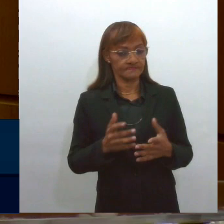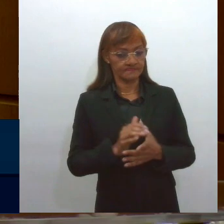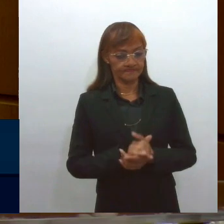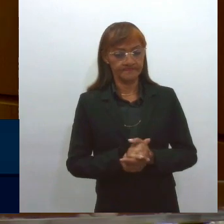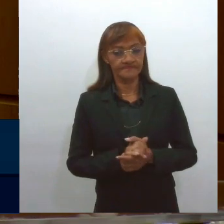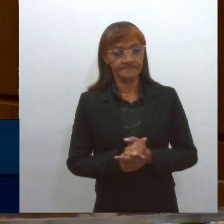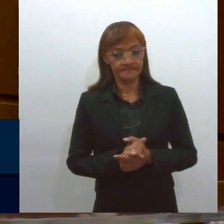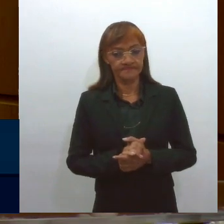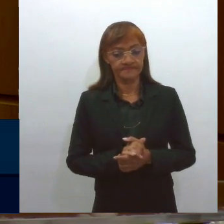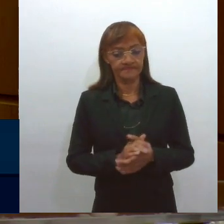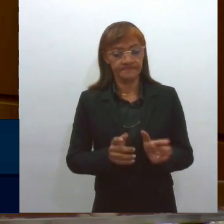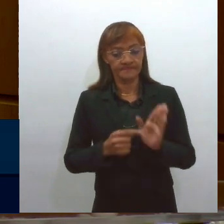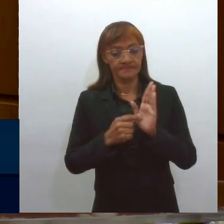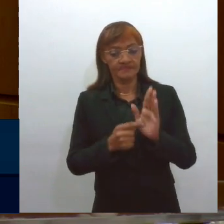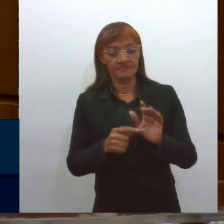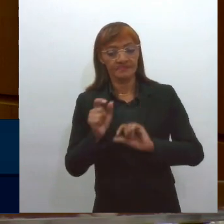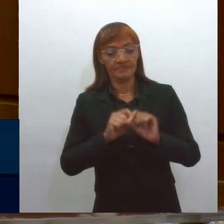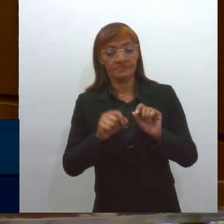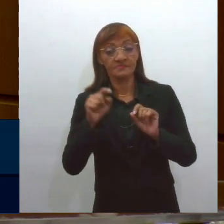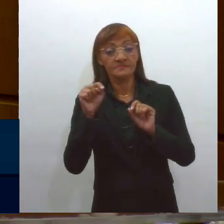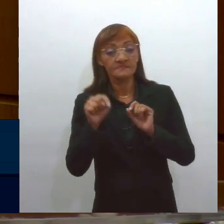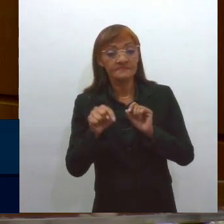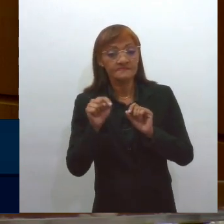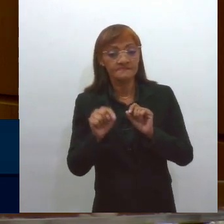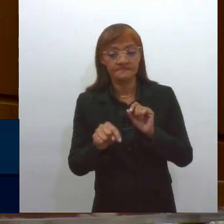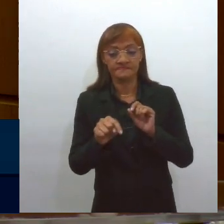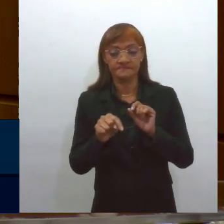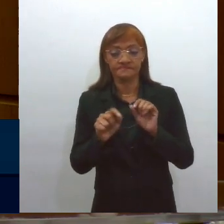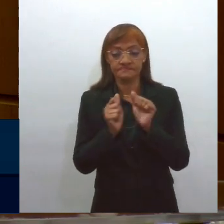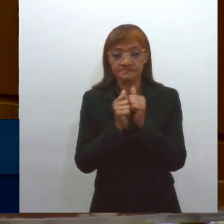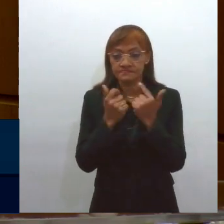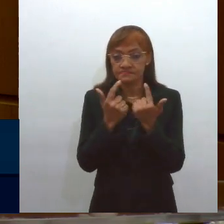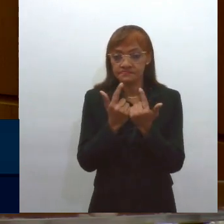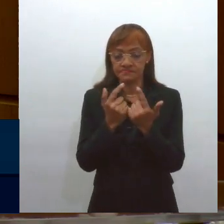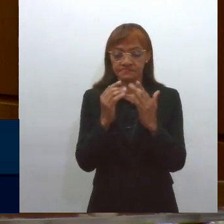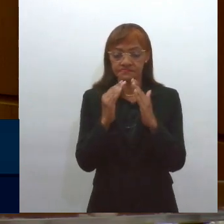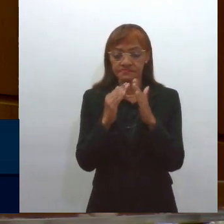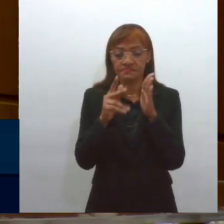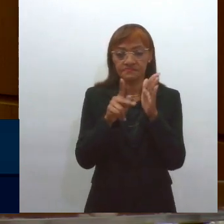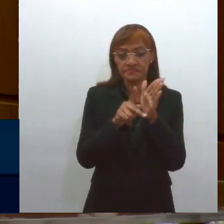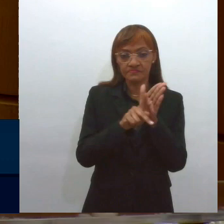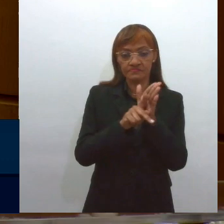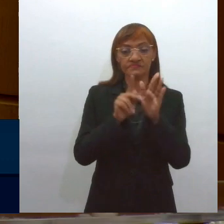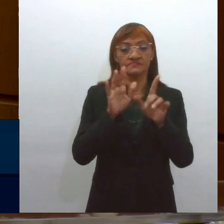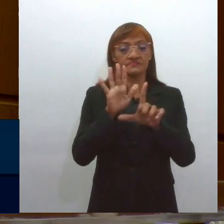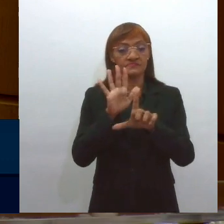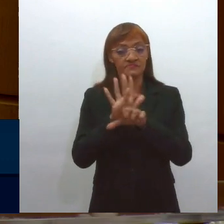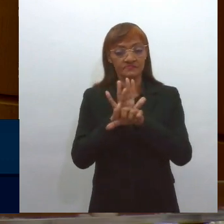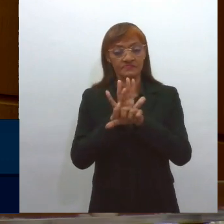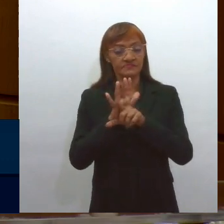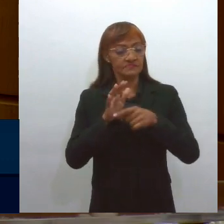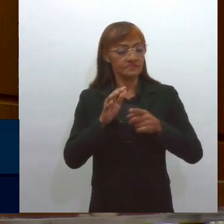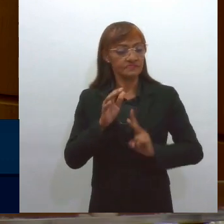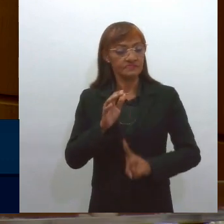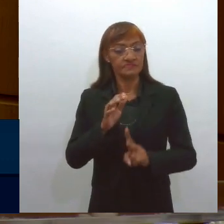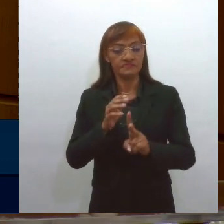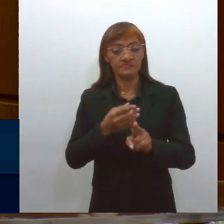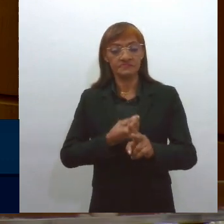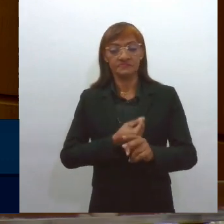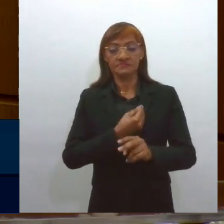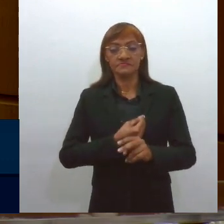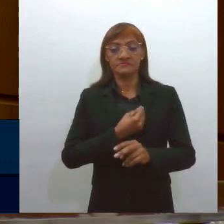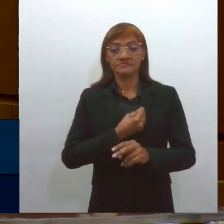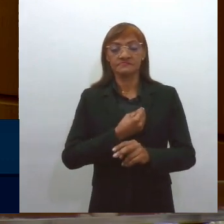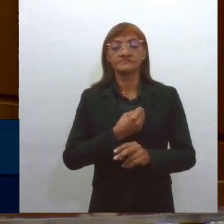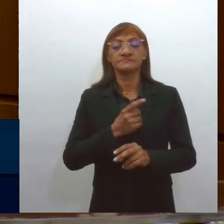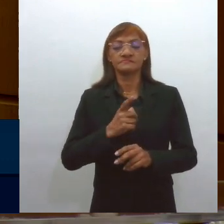Povo, as leis repercutem diretamente na vida de cada um de nós, que não vivemos à